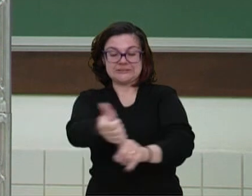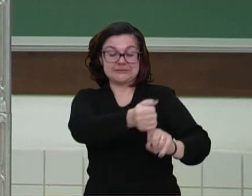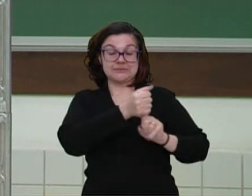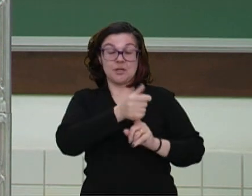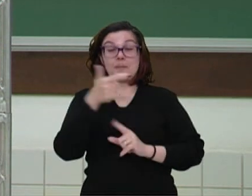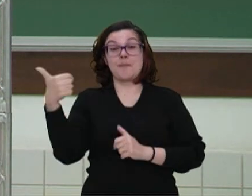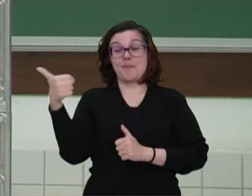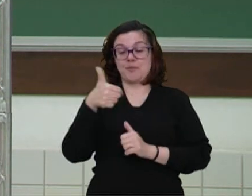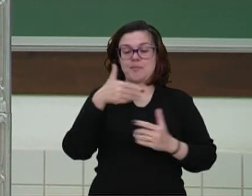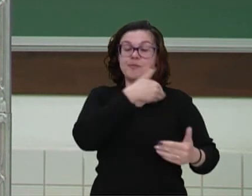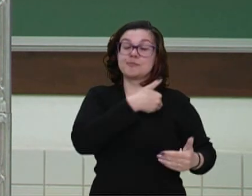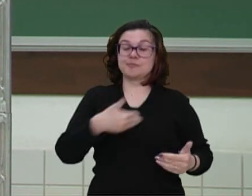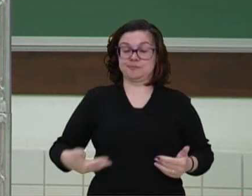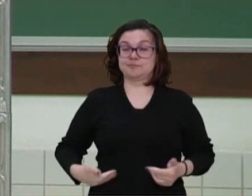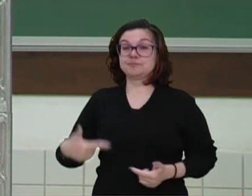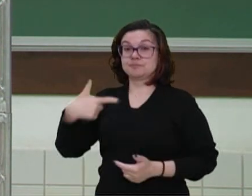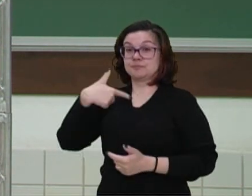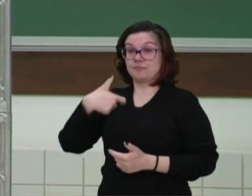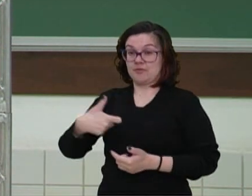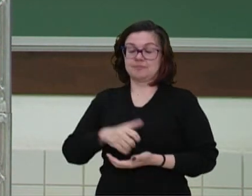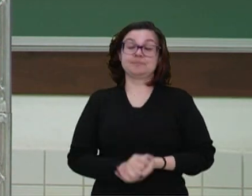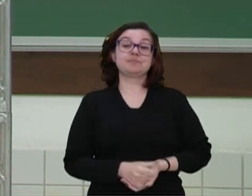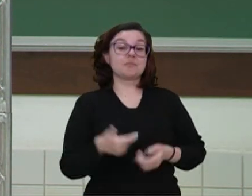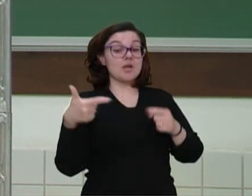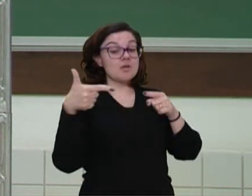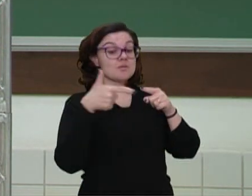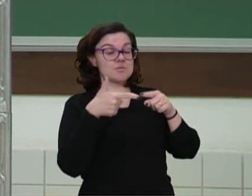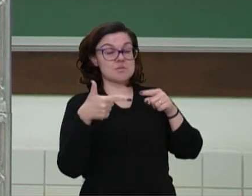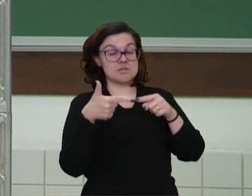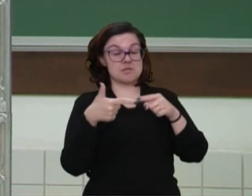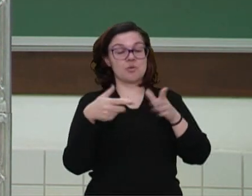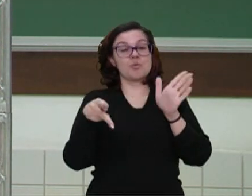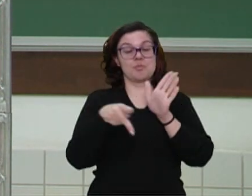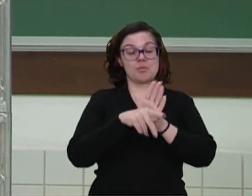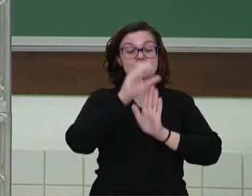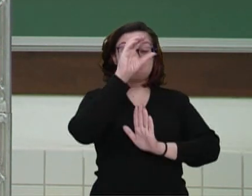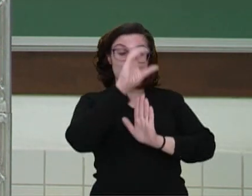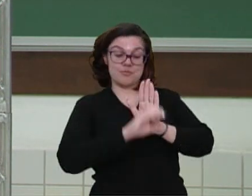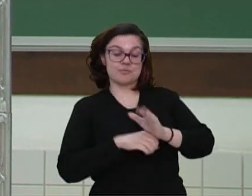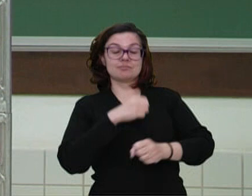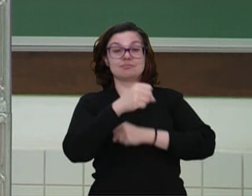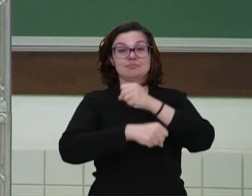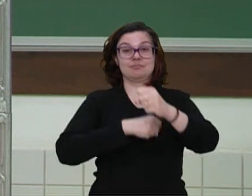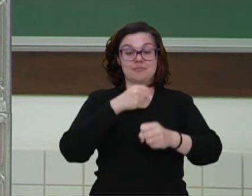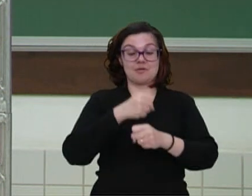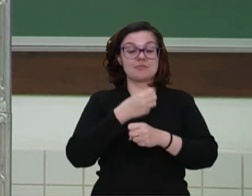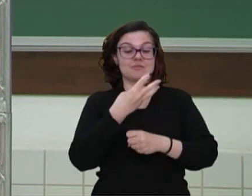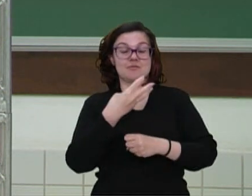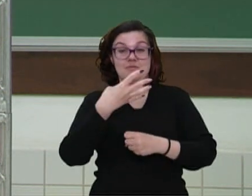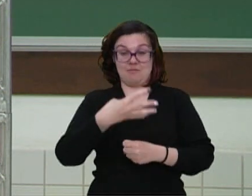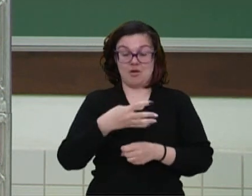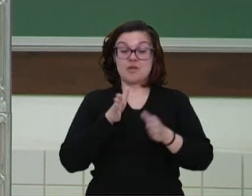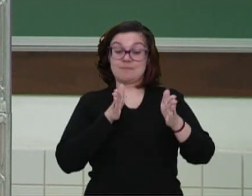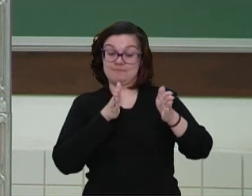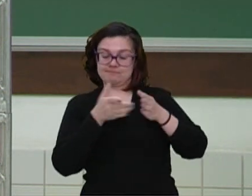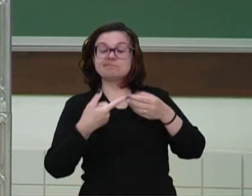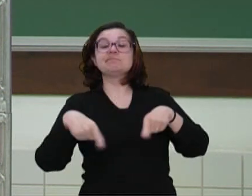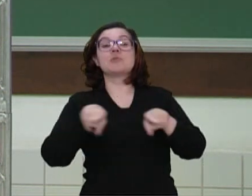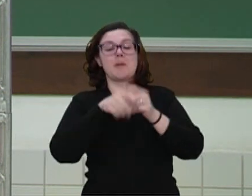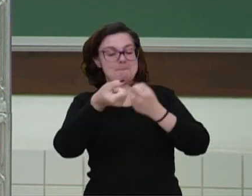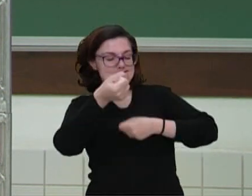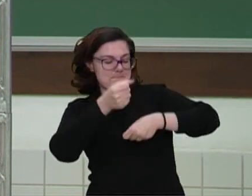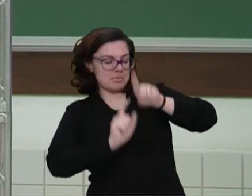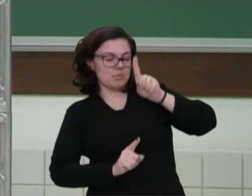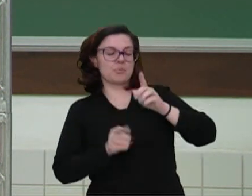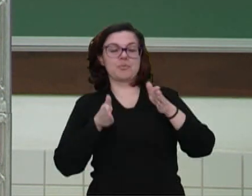governo Vargas. Iniciamos a segunda etapa do governo, então, com a Constituição de 34. Uma fase também marcada por uma revolta